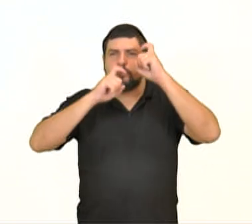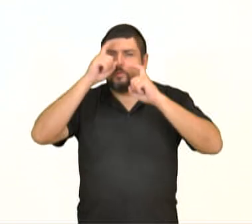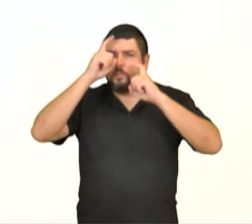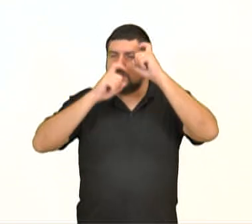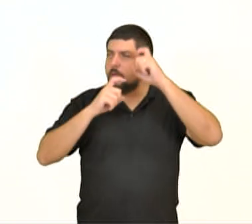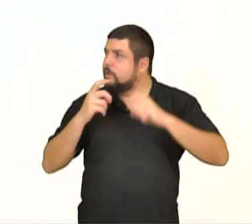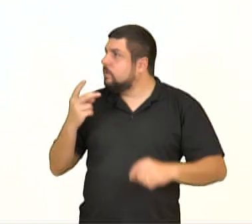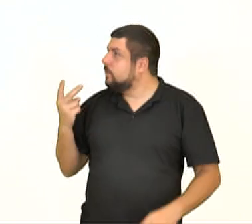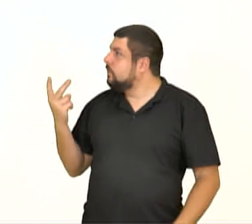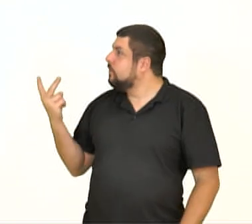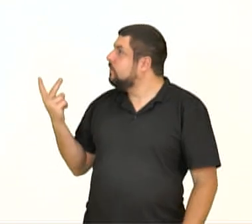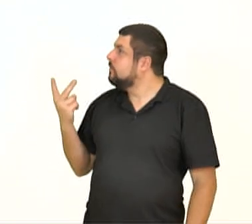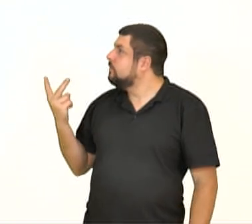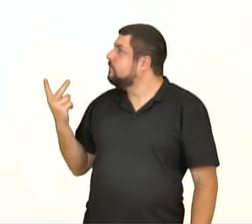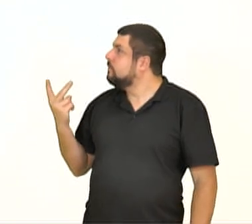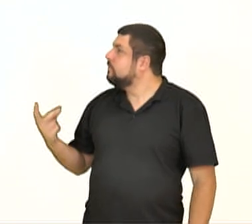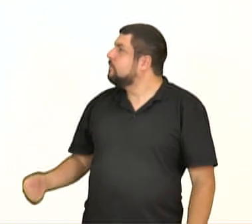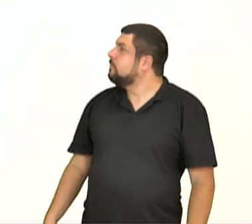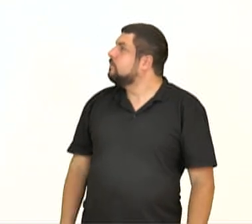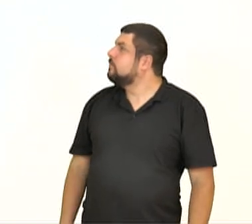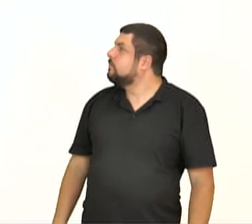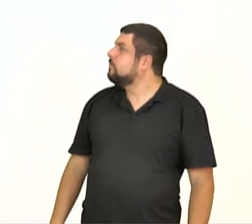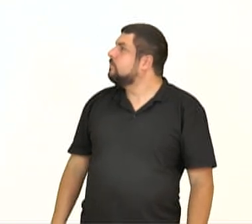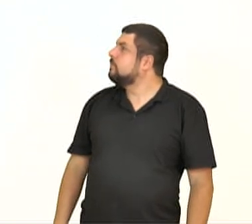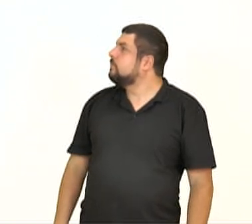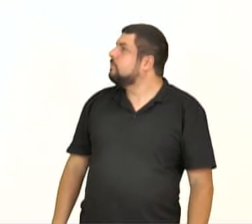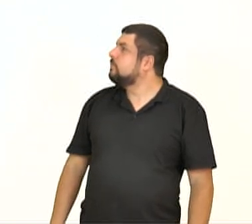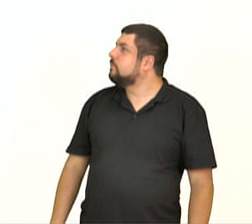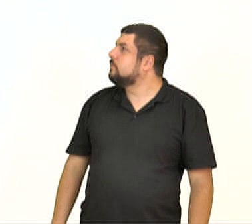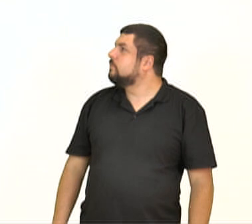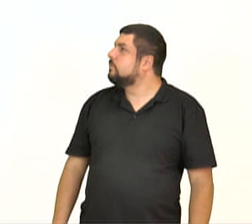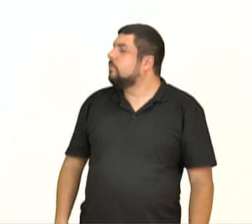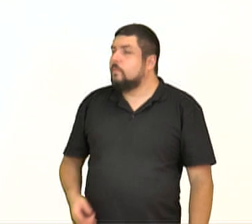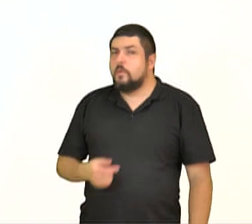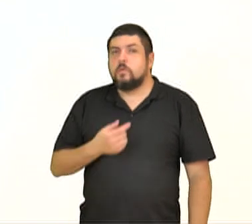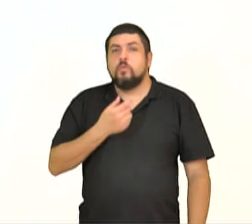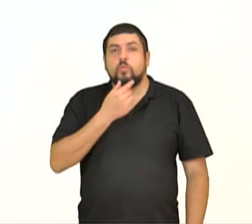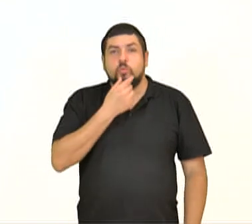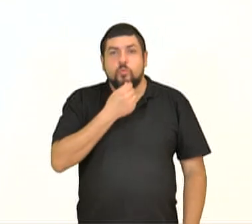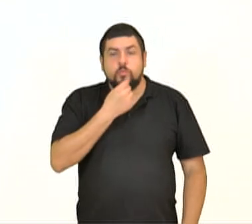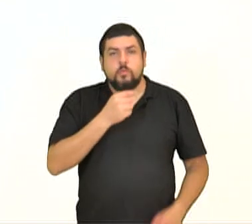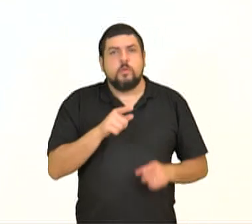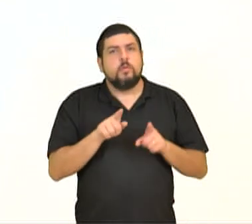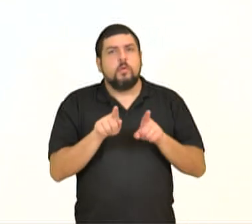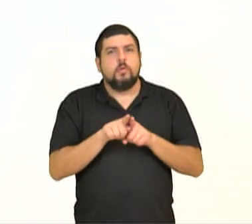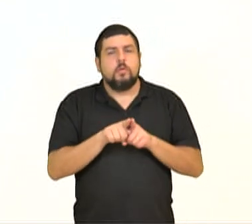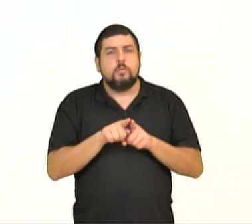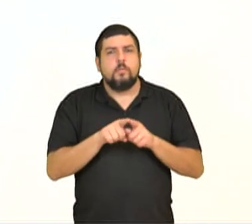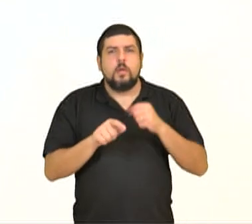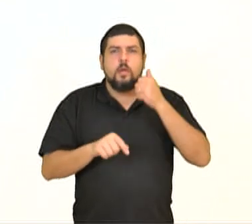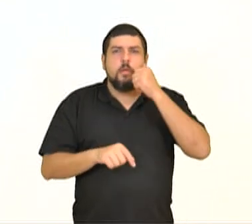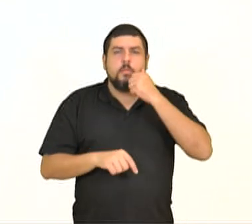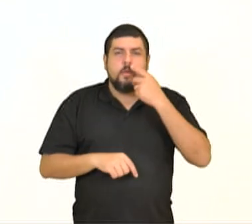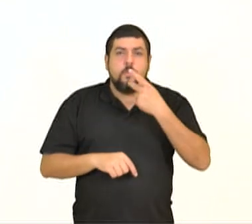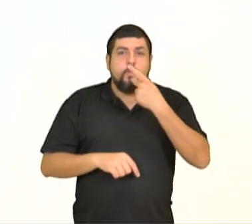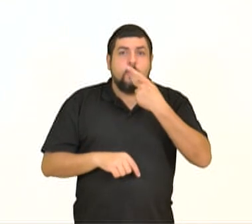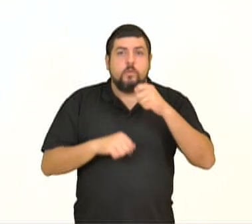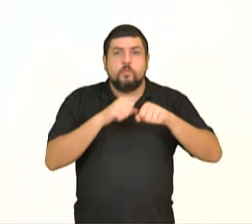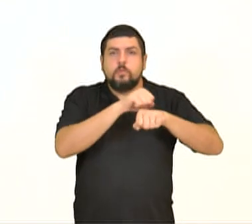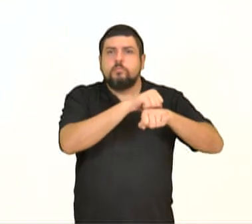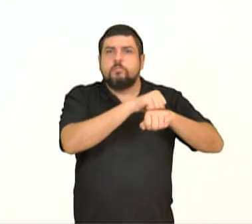pouco surpreso, né, com a fala dela voltada para os elementos linguísticos da era tecnológica e